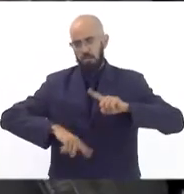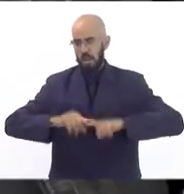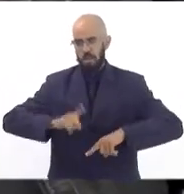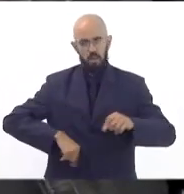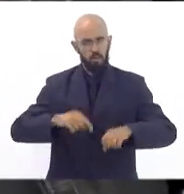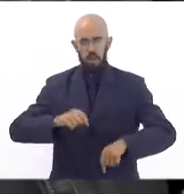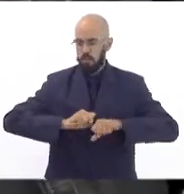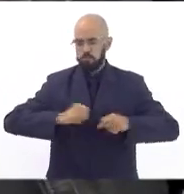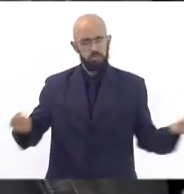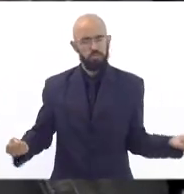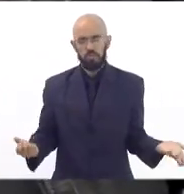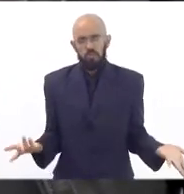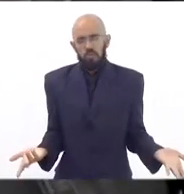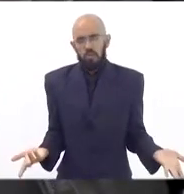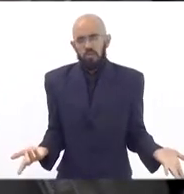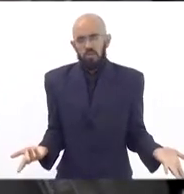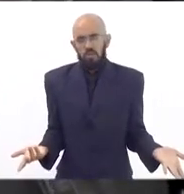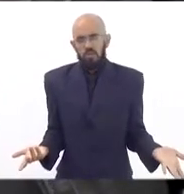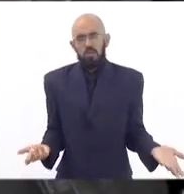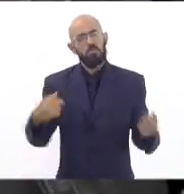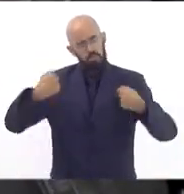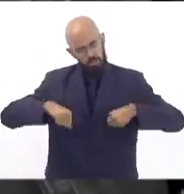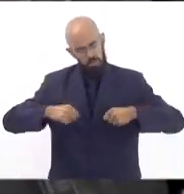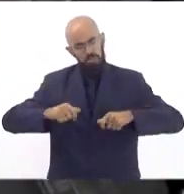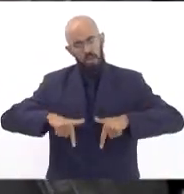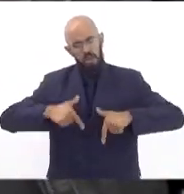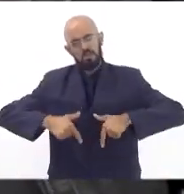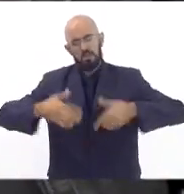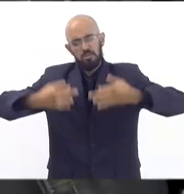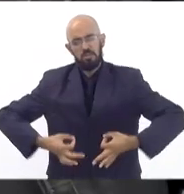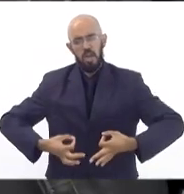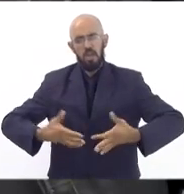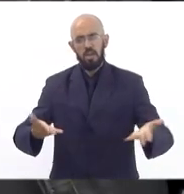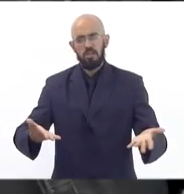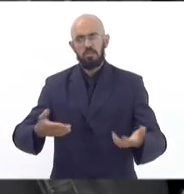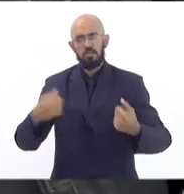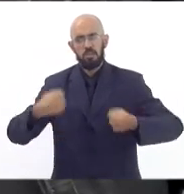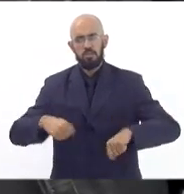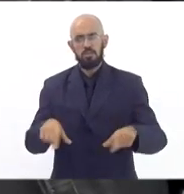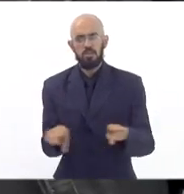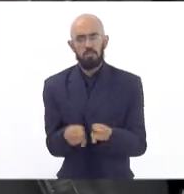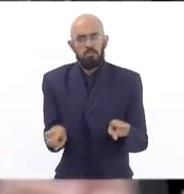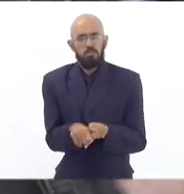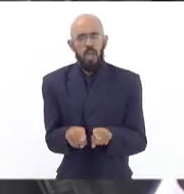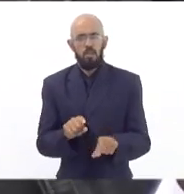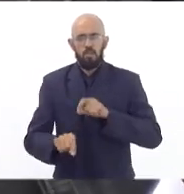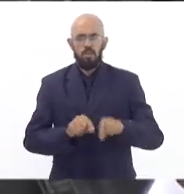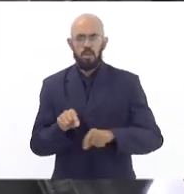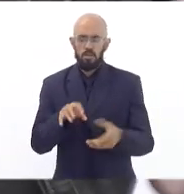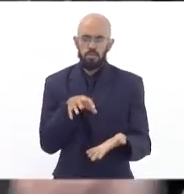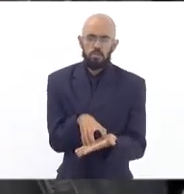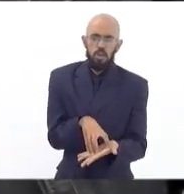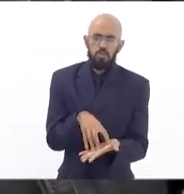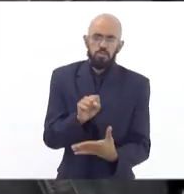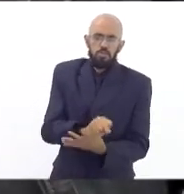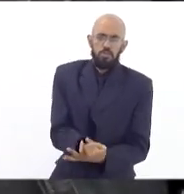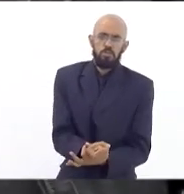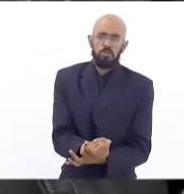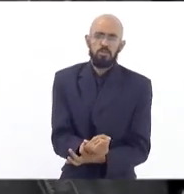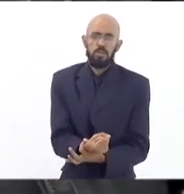ele é impossível Então acho que me dizer que você tomada eu acho que tem que ter por parte da nos órgãos segurança